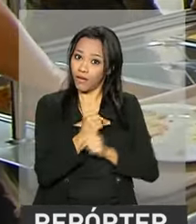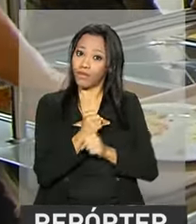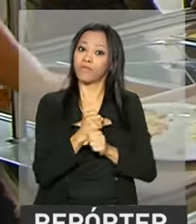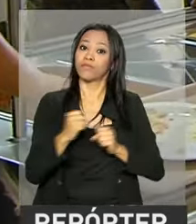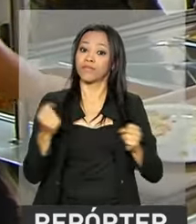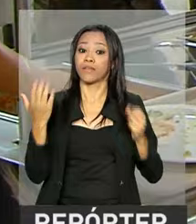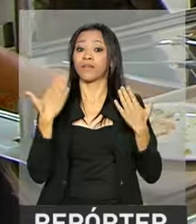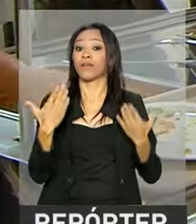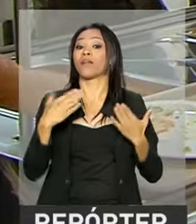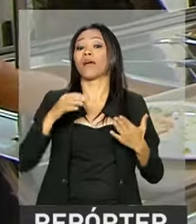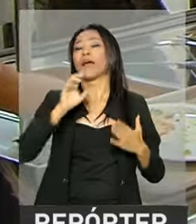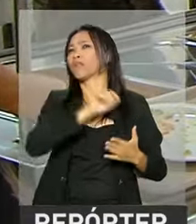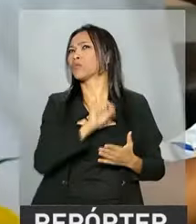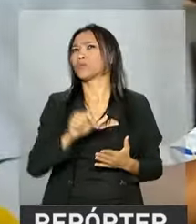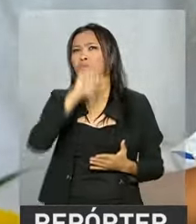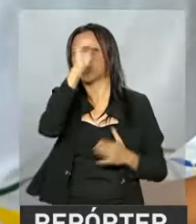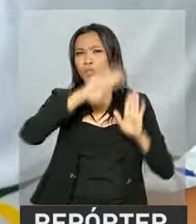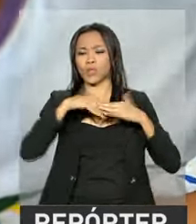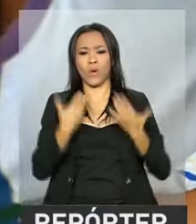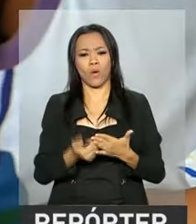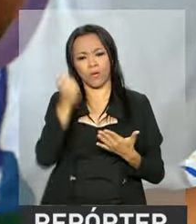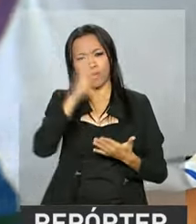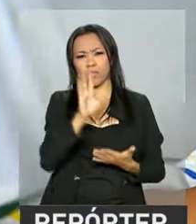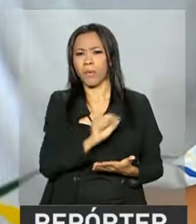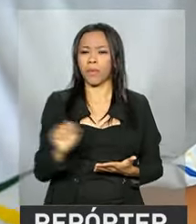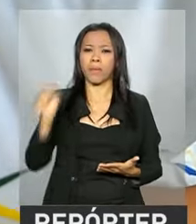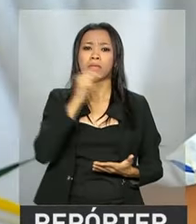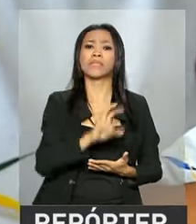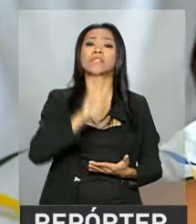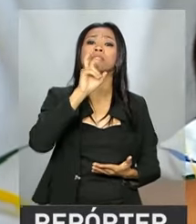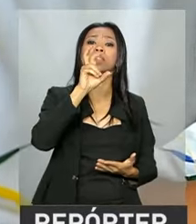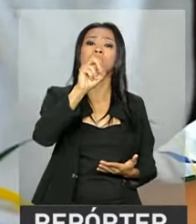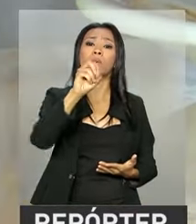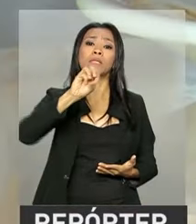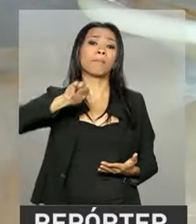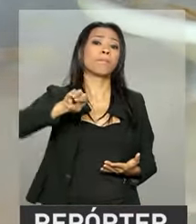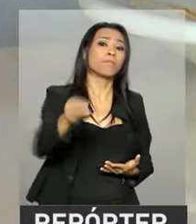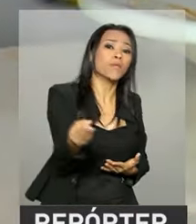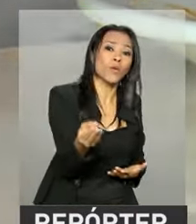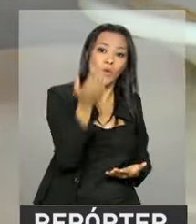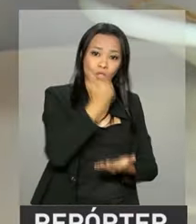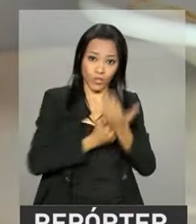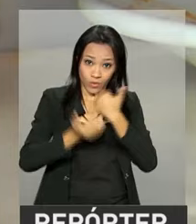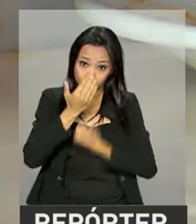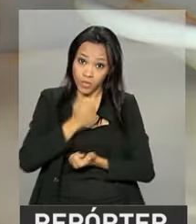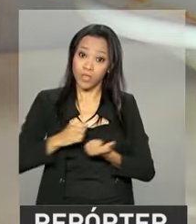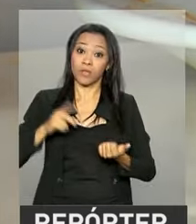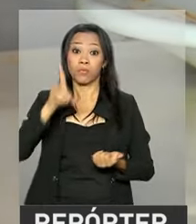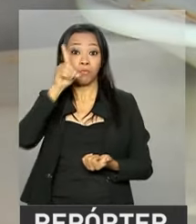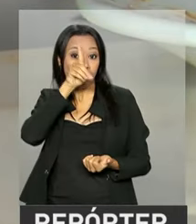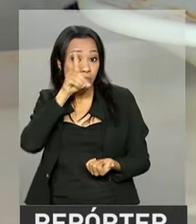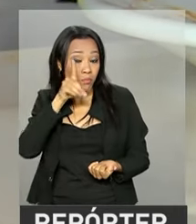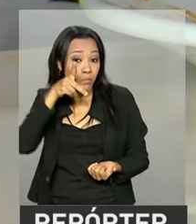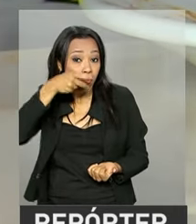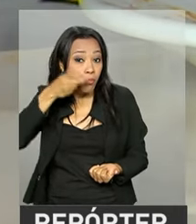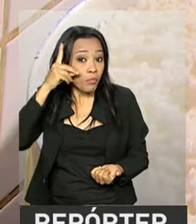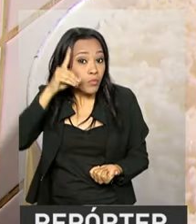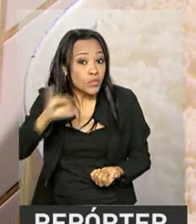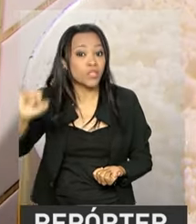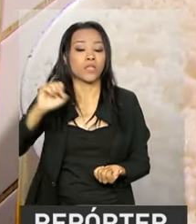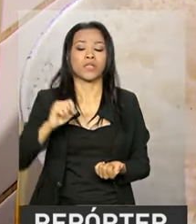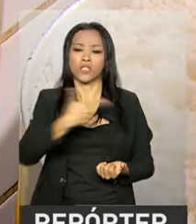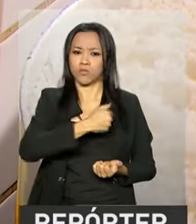servidas em escolas de todo o Brasil 50 milhões de refeições por dia. E em 2017, o governo